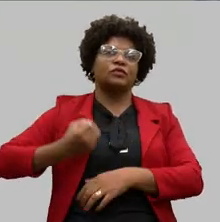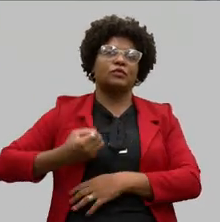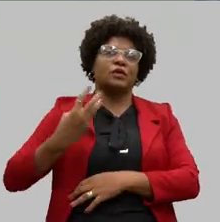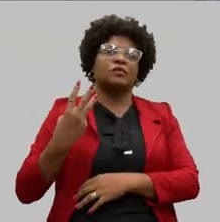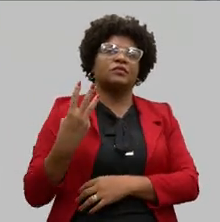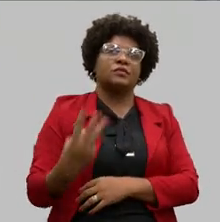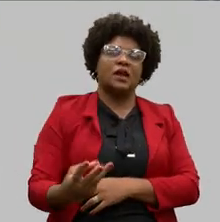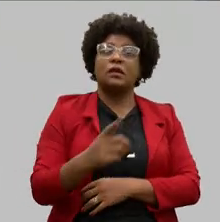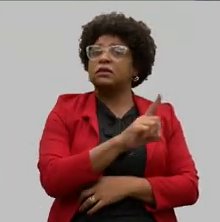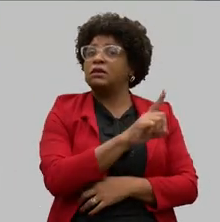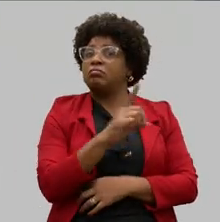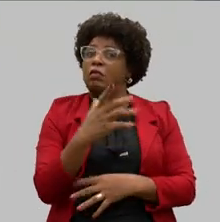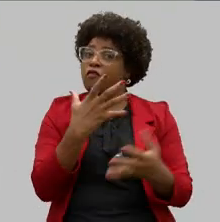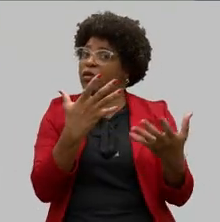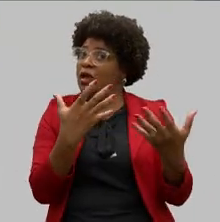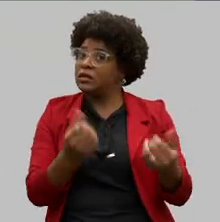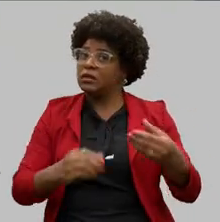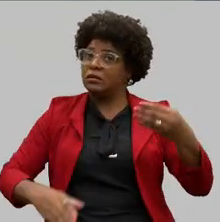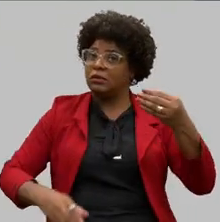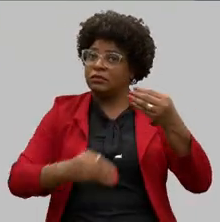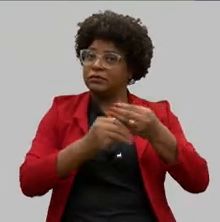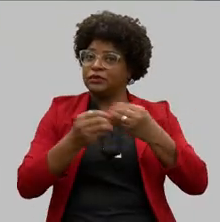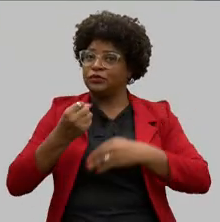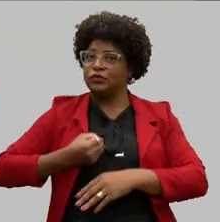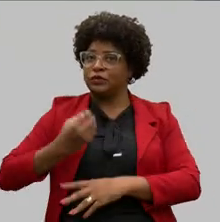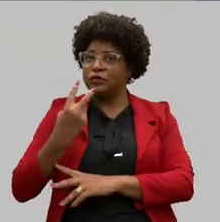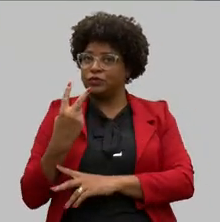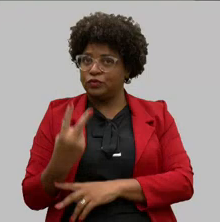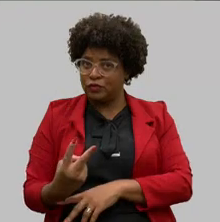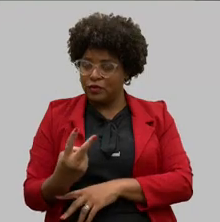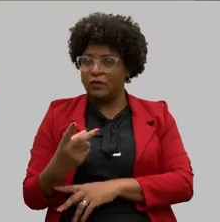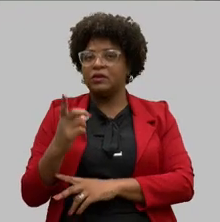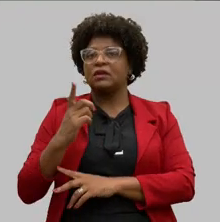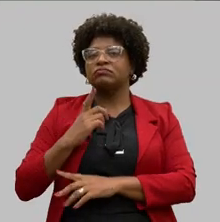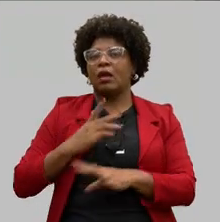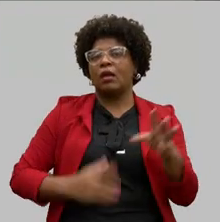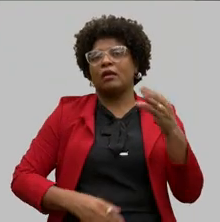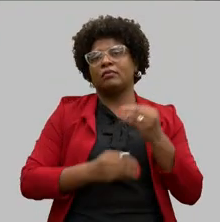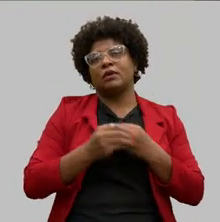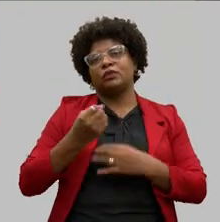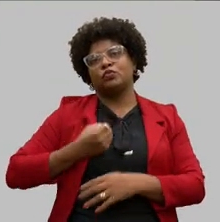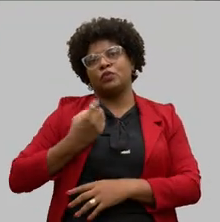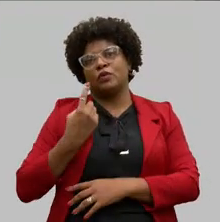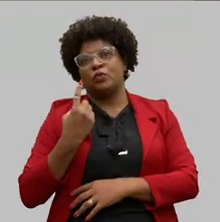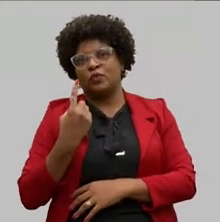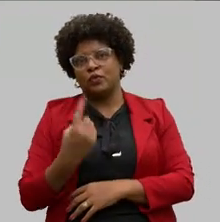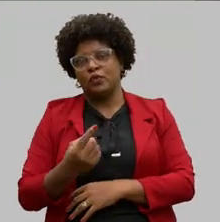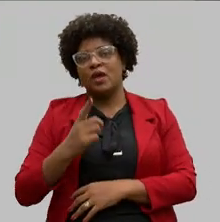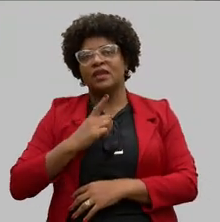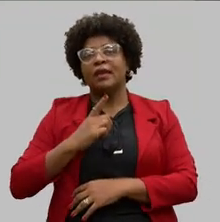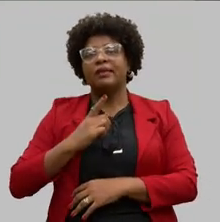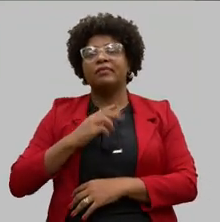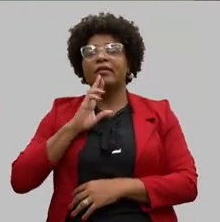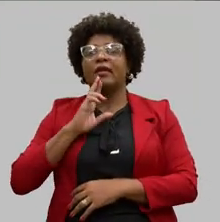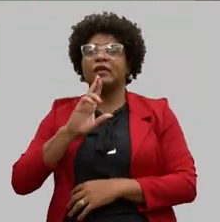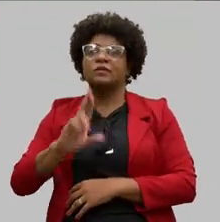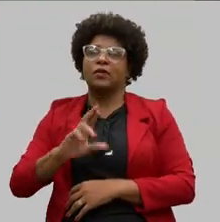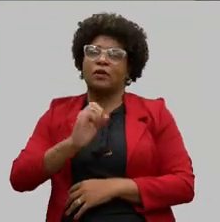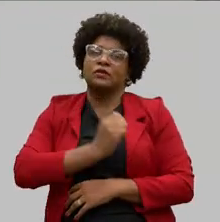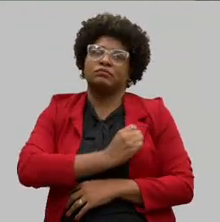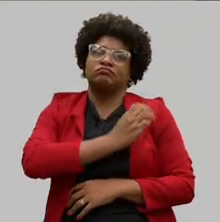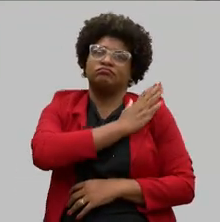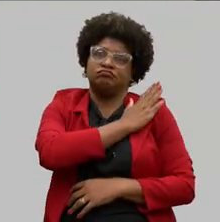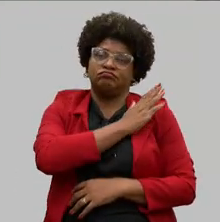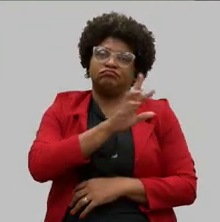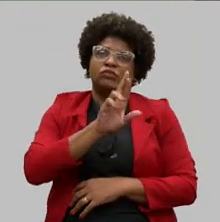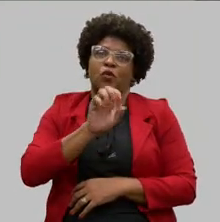rejeição da emenda número 2 fica prejudicada a emenda número 1 concedida vista do parecer ao Deputado Sargento Rodrigues Continue